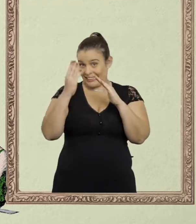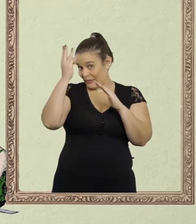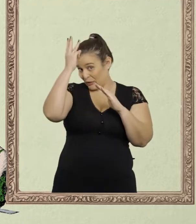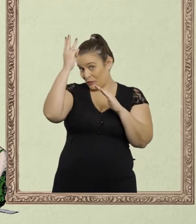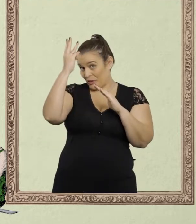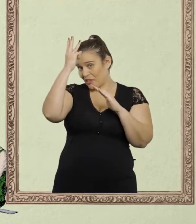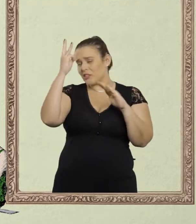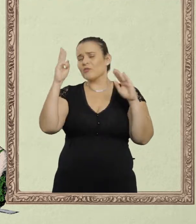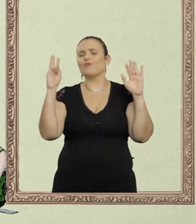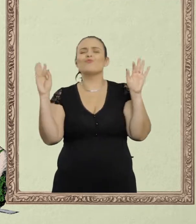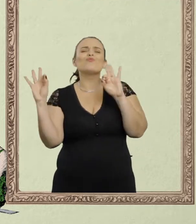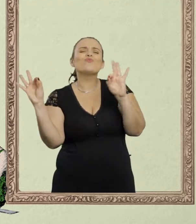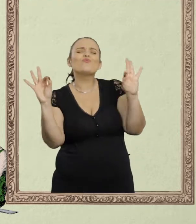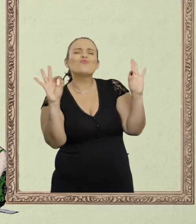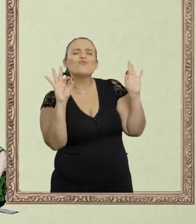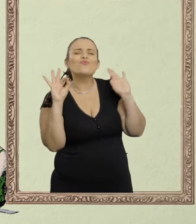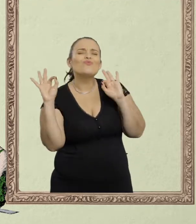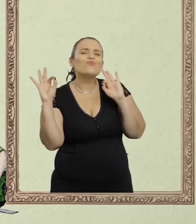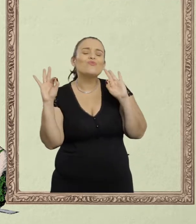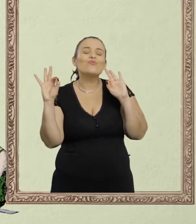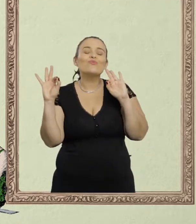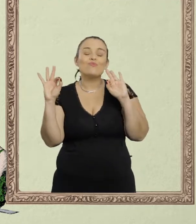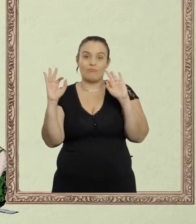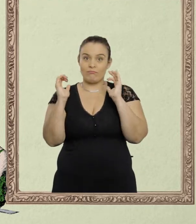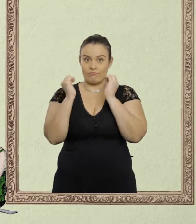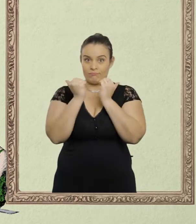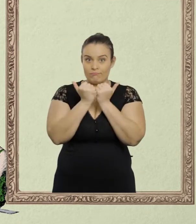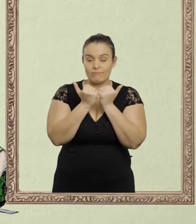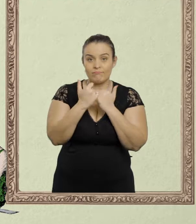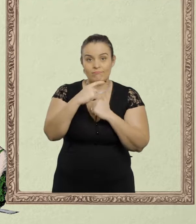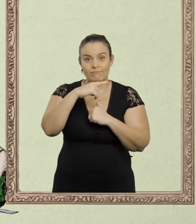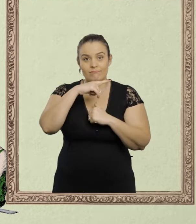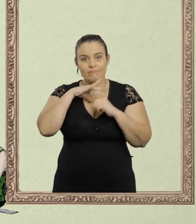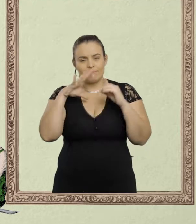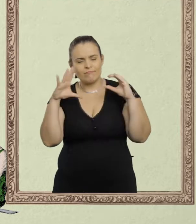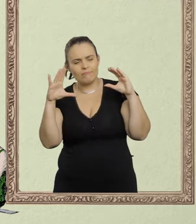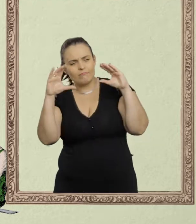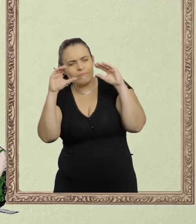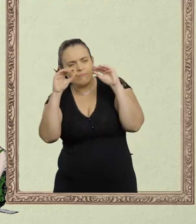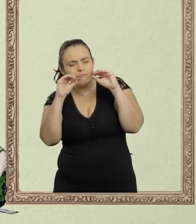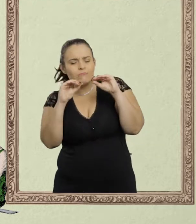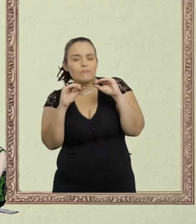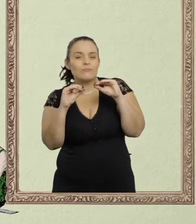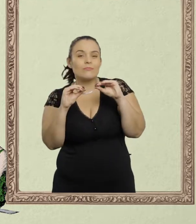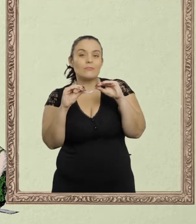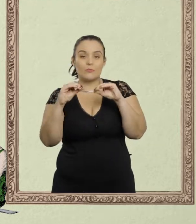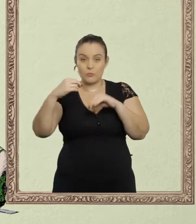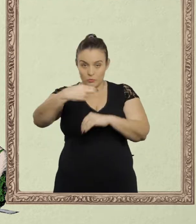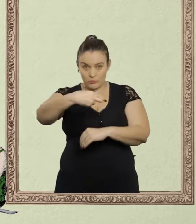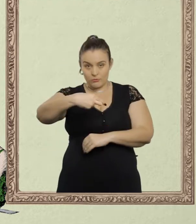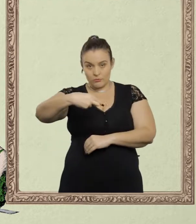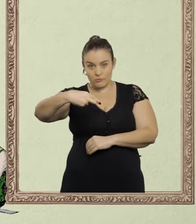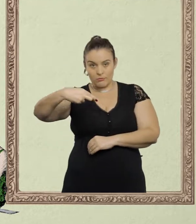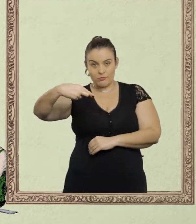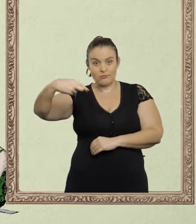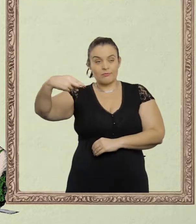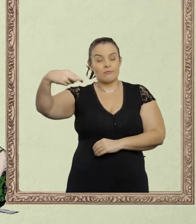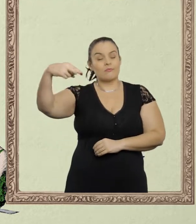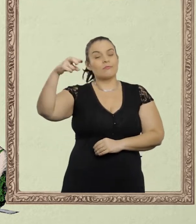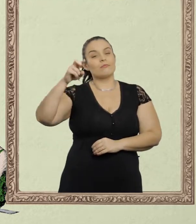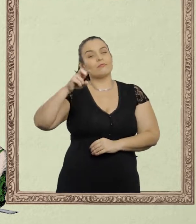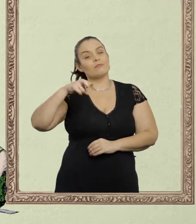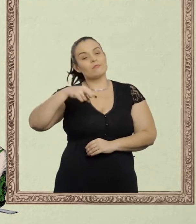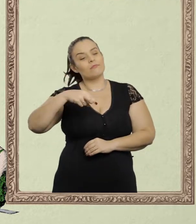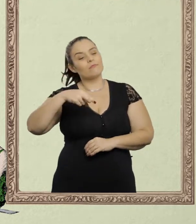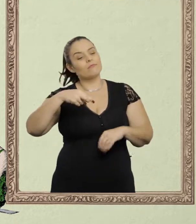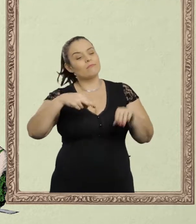A casinha de Wendy era muito aconchegante. A casinha estava segura na escuridão. Peter estava do lado de